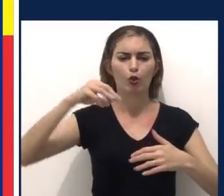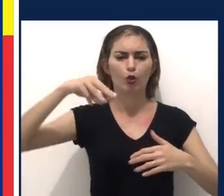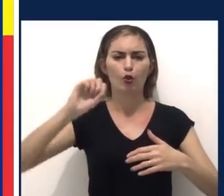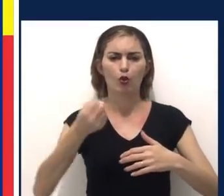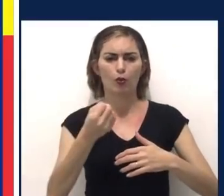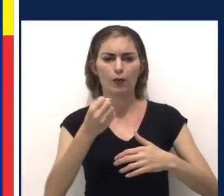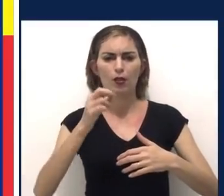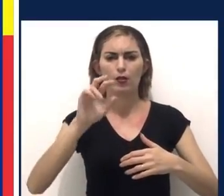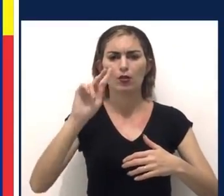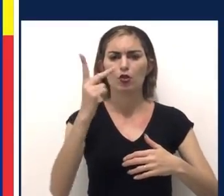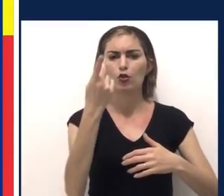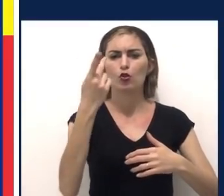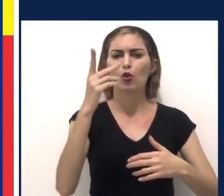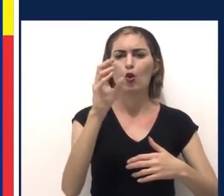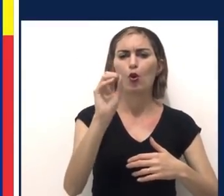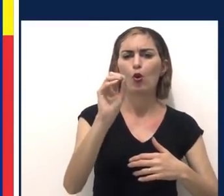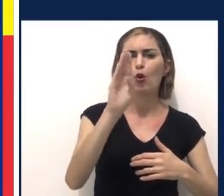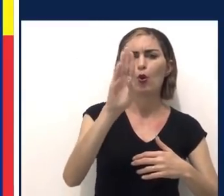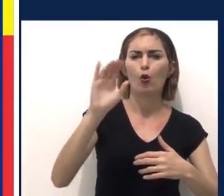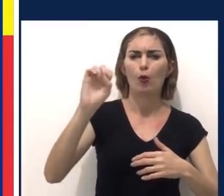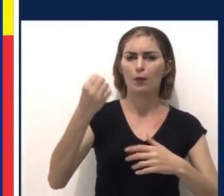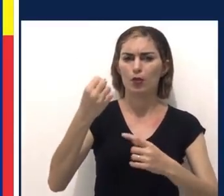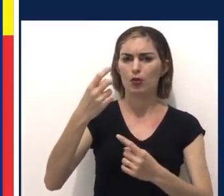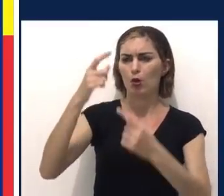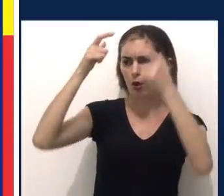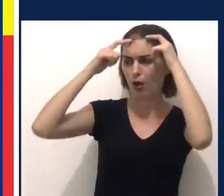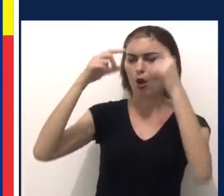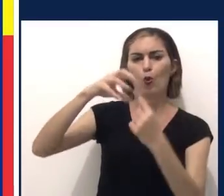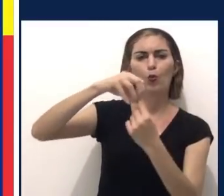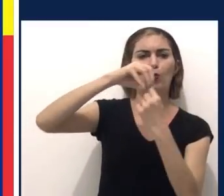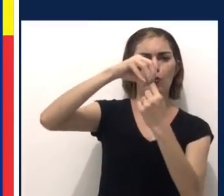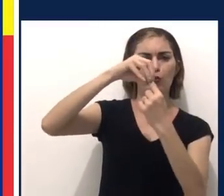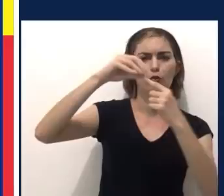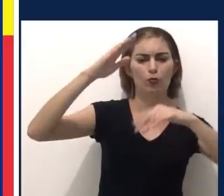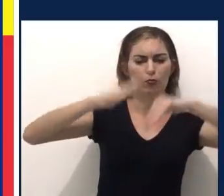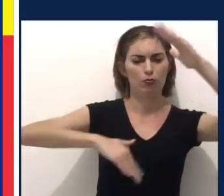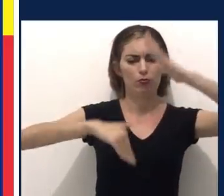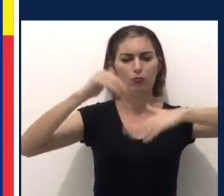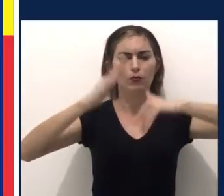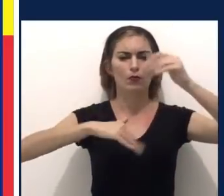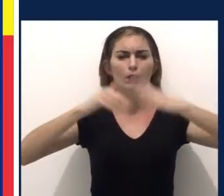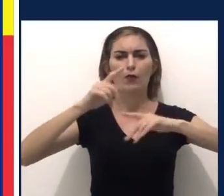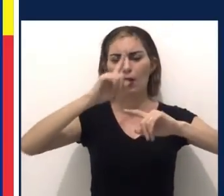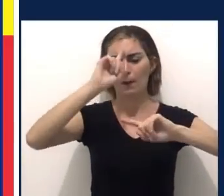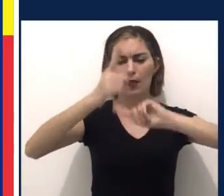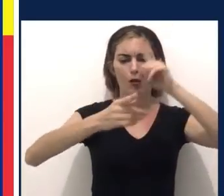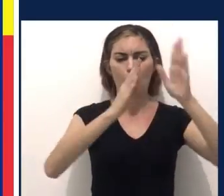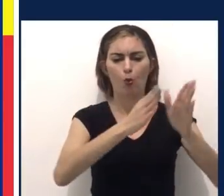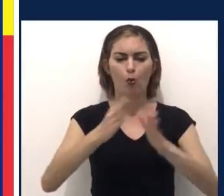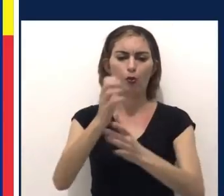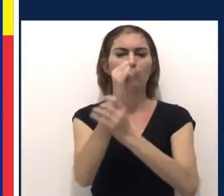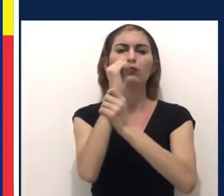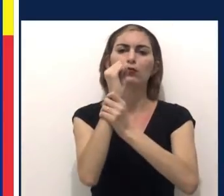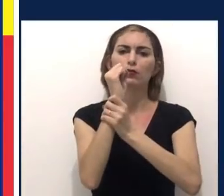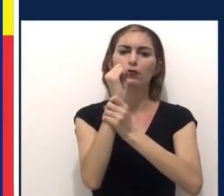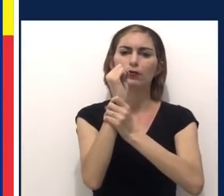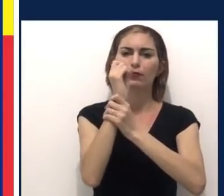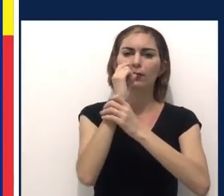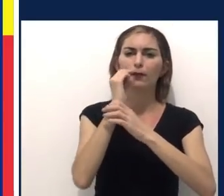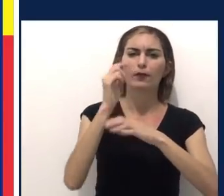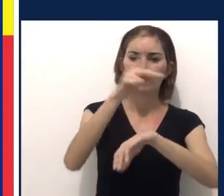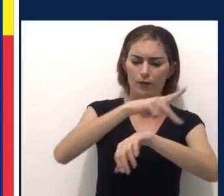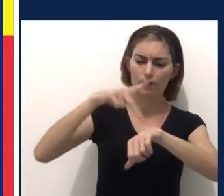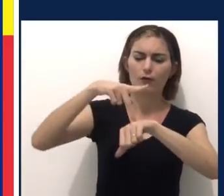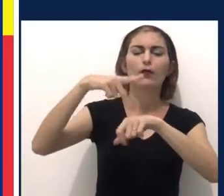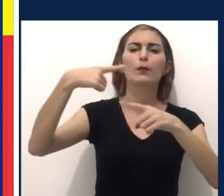Então, Thomas Hobbes dizia o seguinte, o rei é a única figura capaz de manter a ordem e a